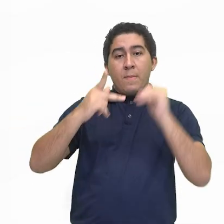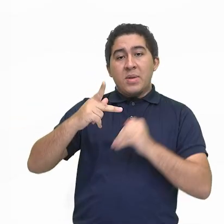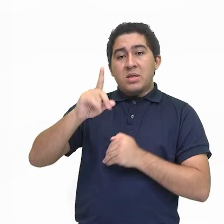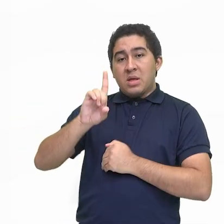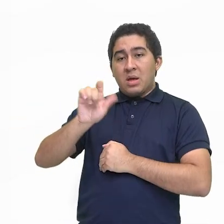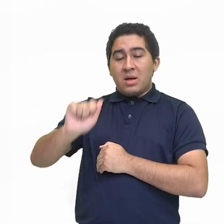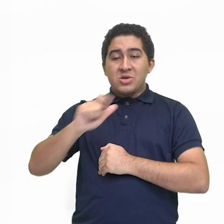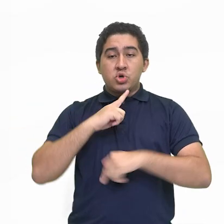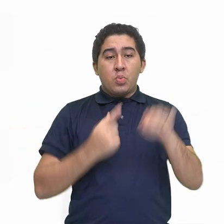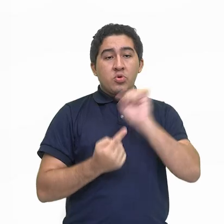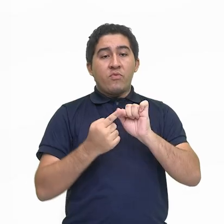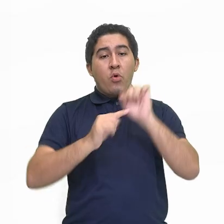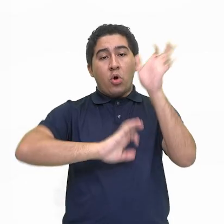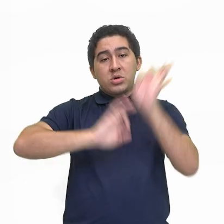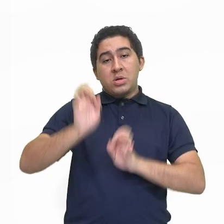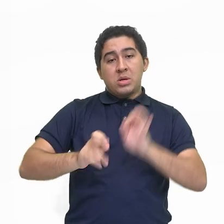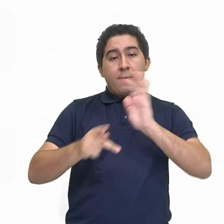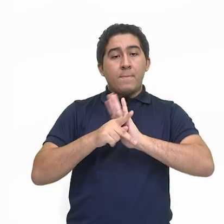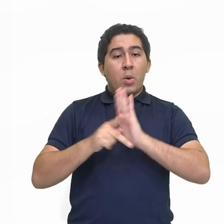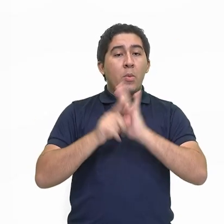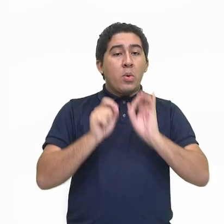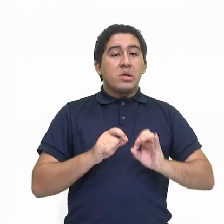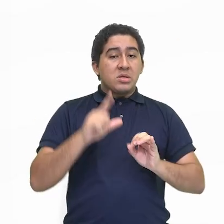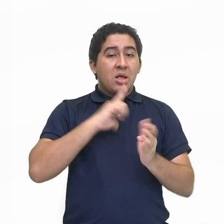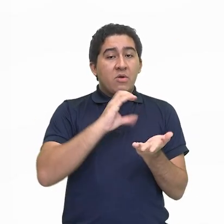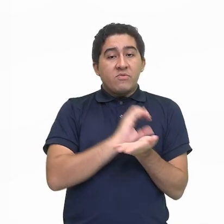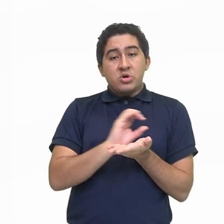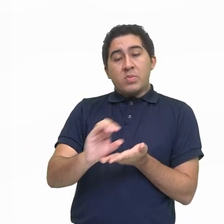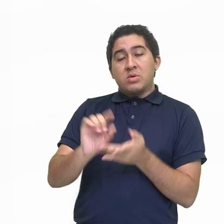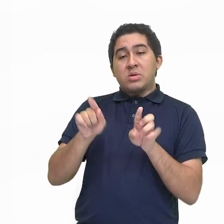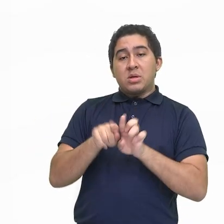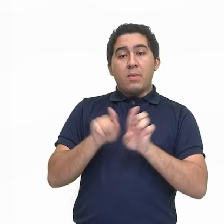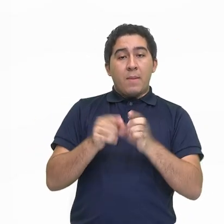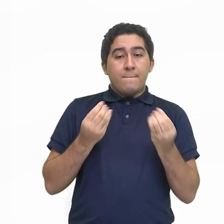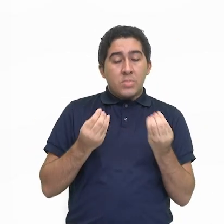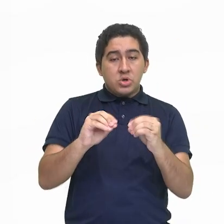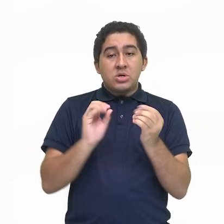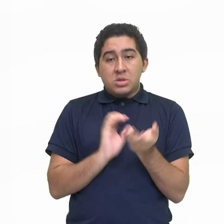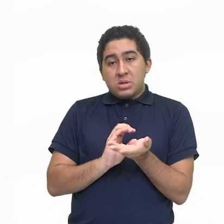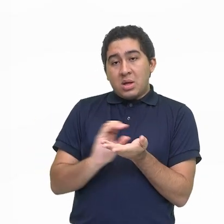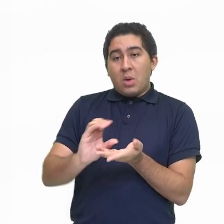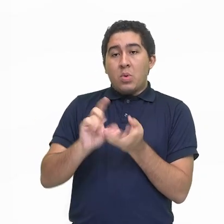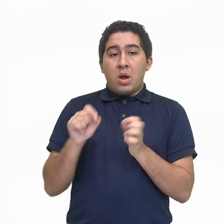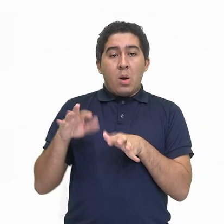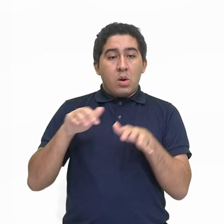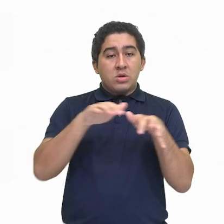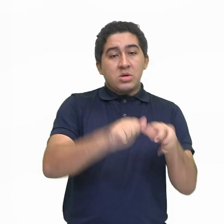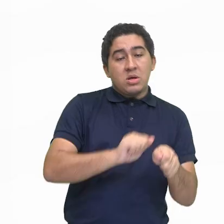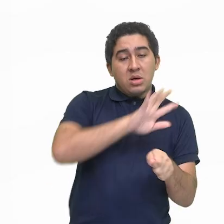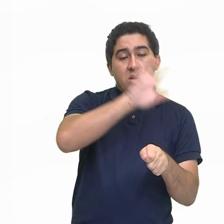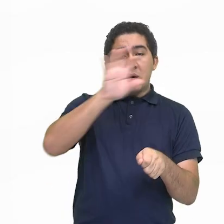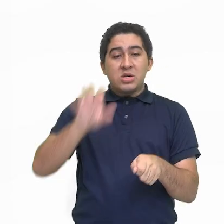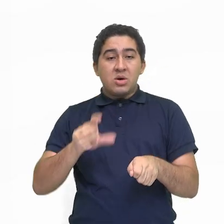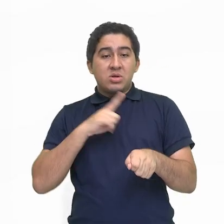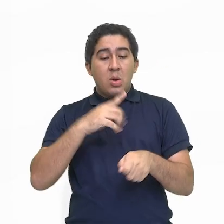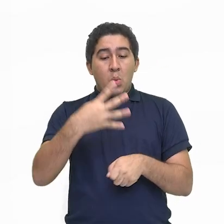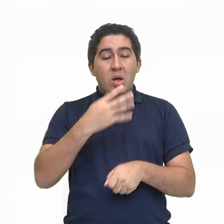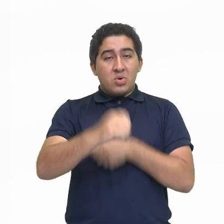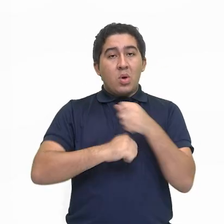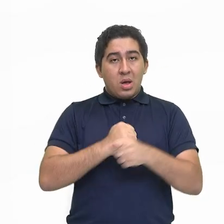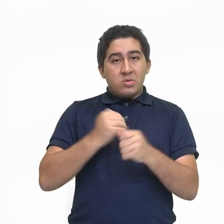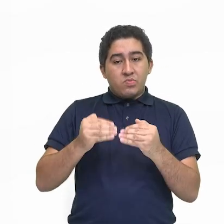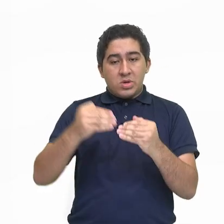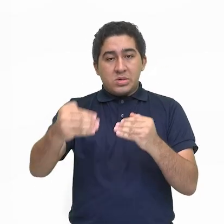tinha o objetivo de planejar os investimentos e projetar a colonização da região pelos 4